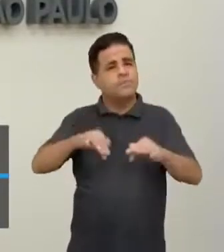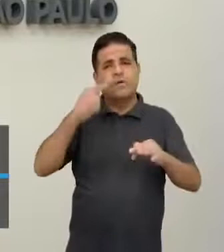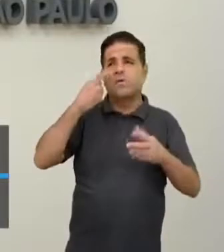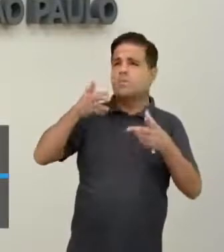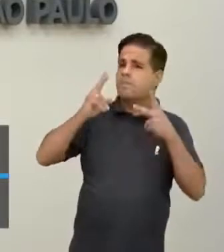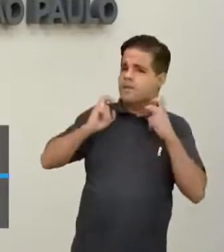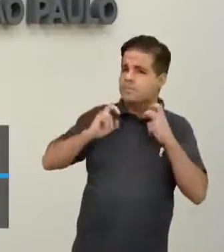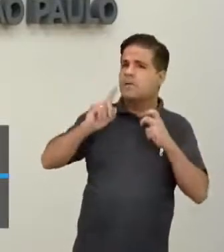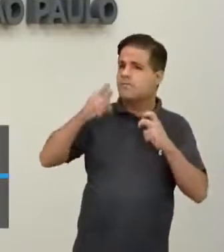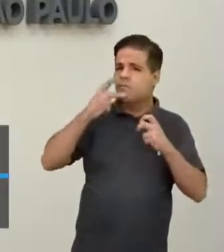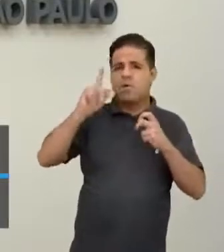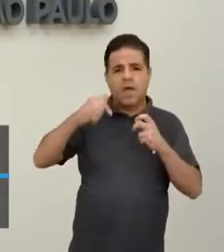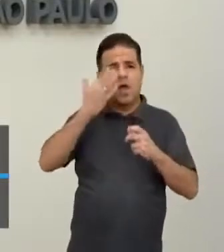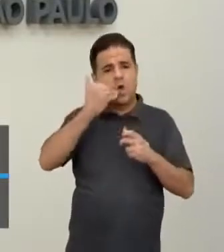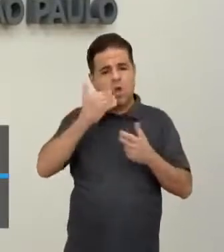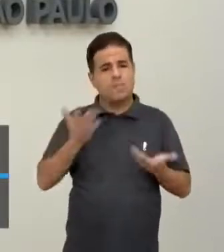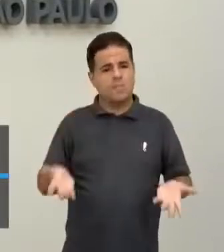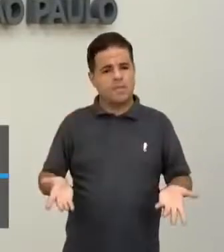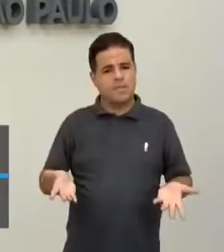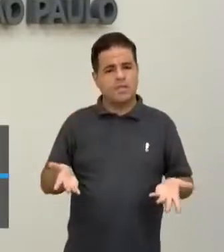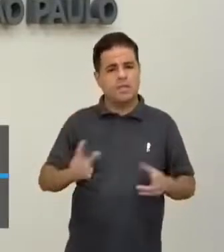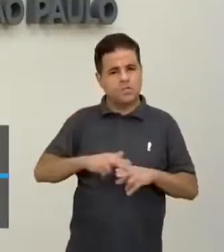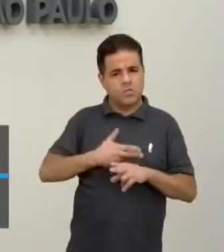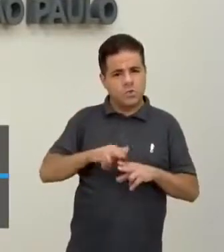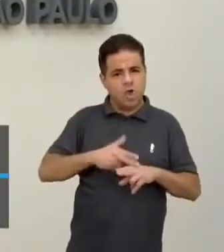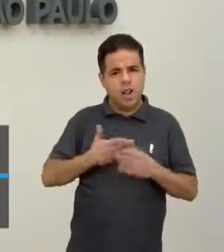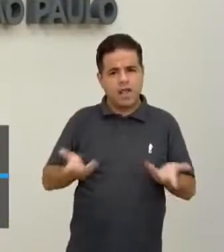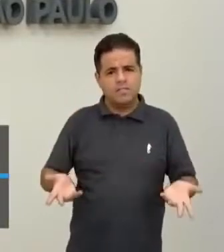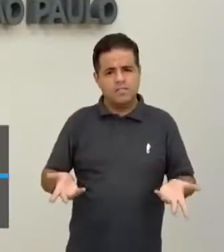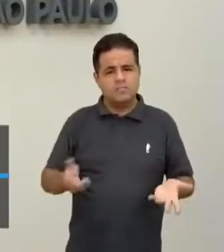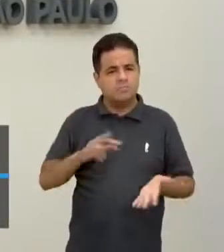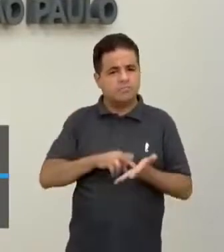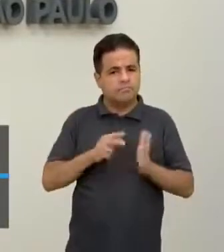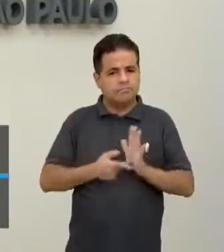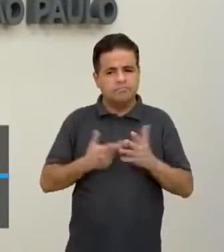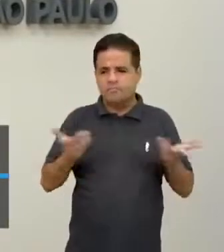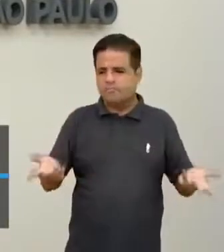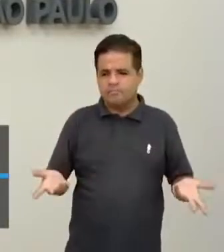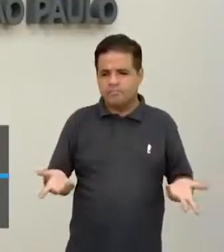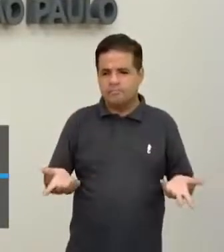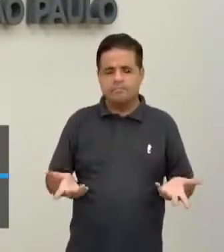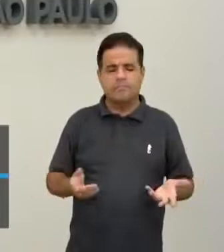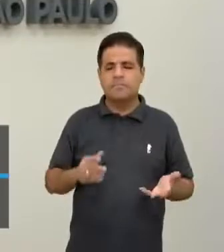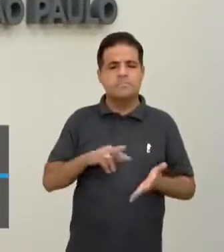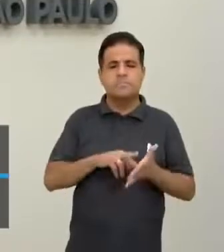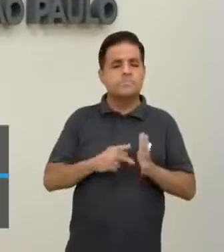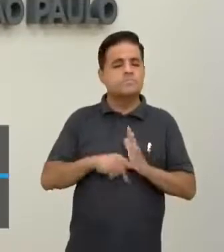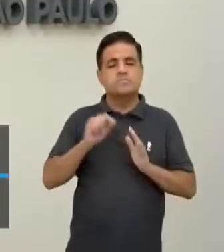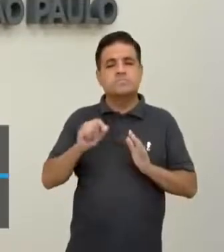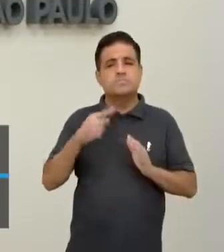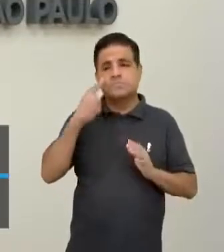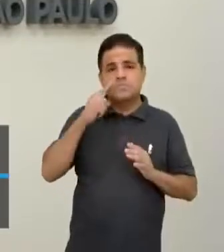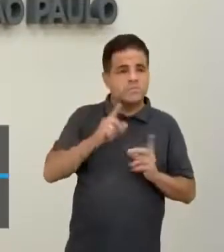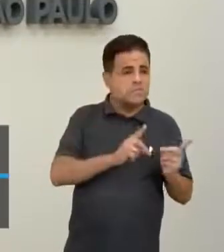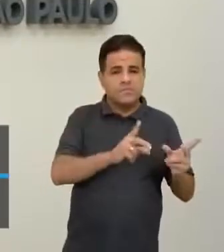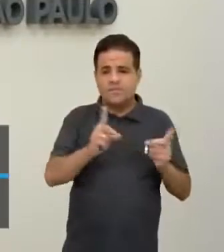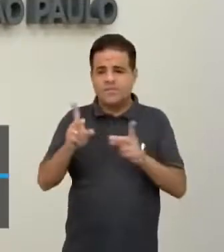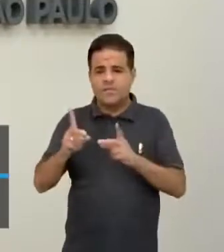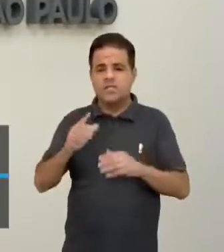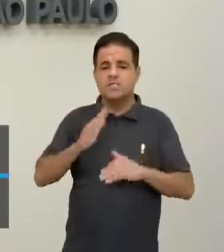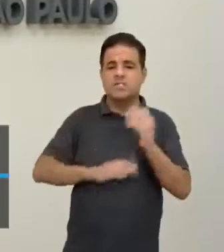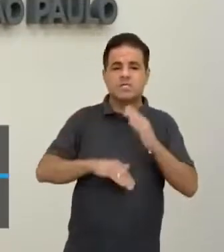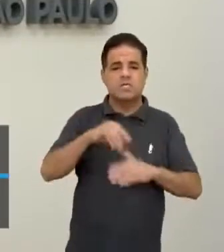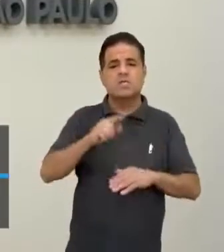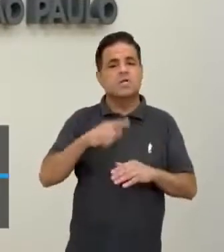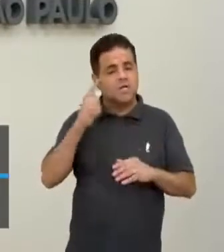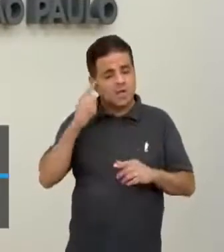percebe que se tratava de alimento, de comida, né? Do chocolate, no caso. O que é isso? Qual é a figuração, por exemplo, quem vende, né? Porque quem vende